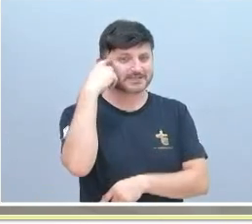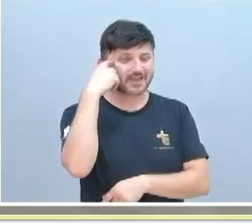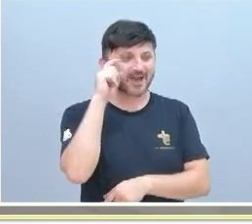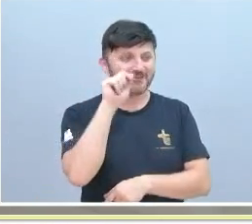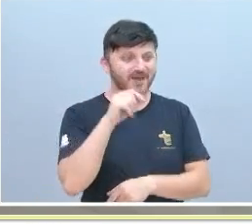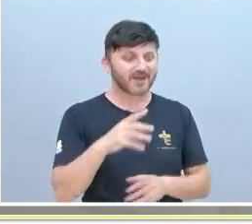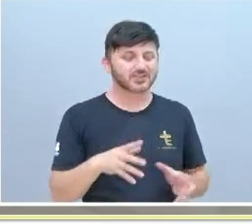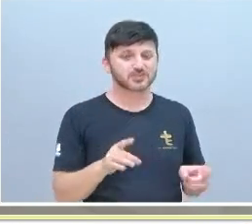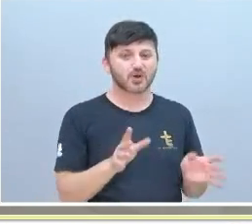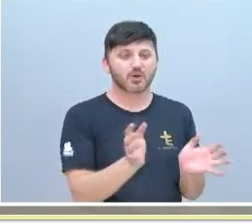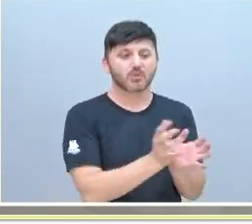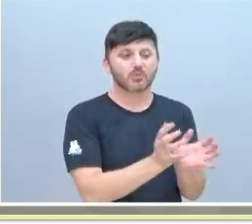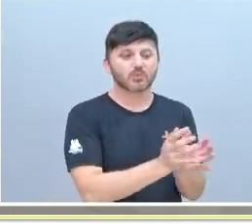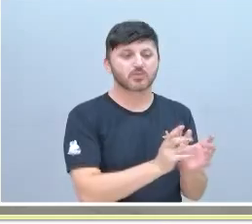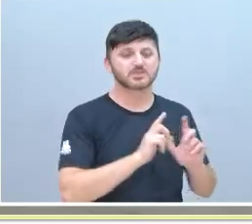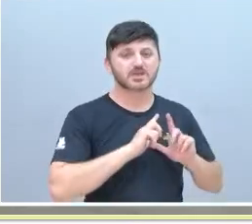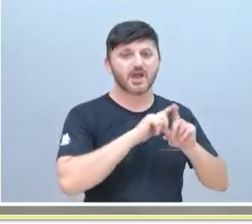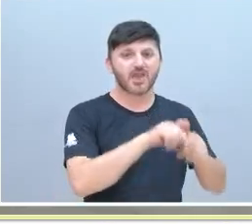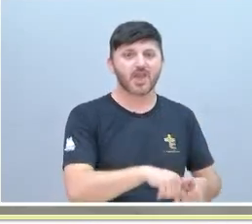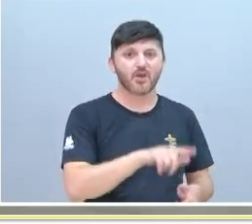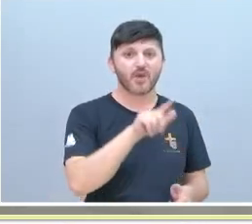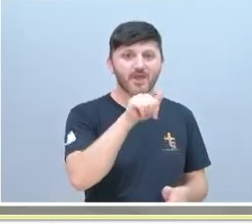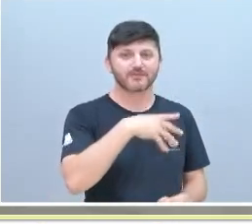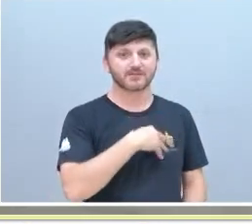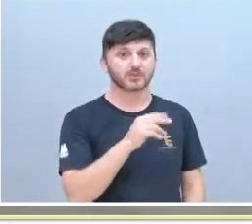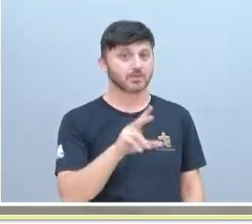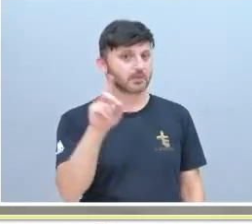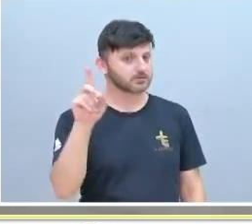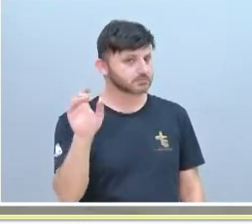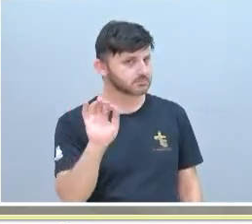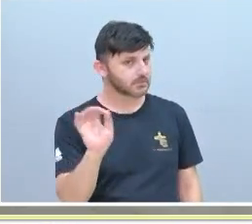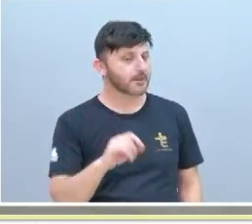alargando, os milagres, os sinais.